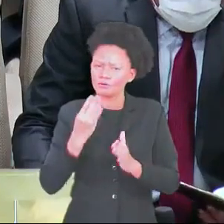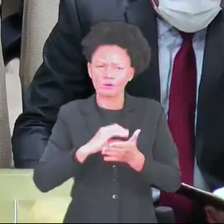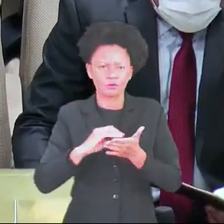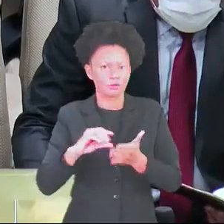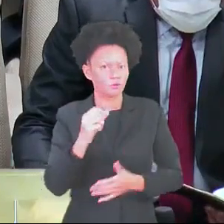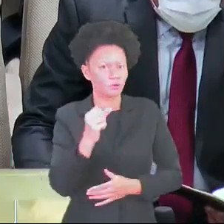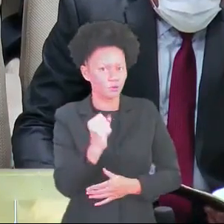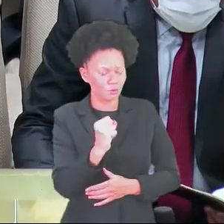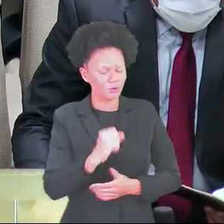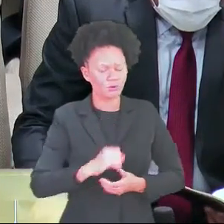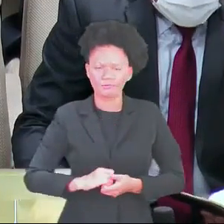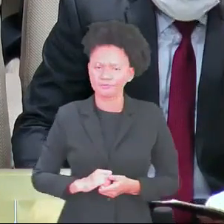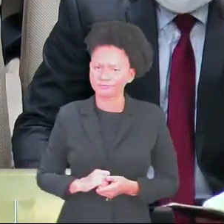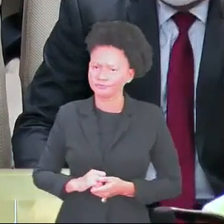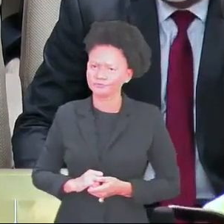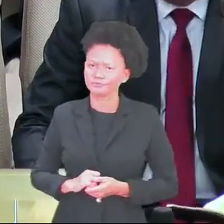8.